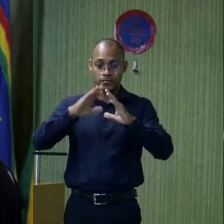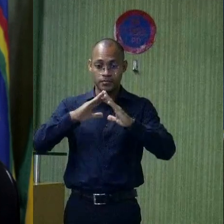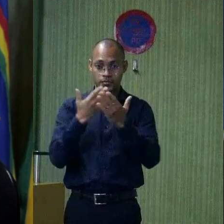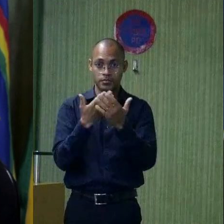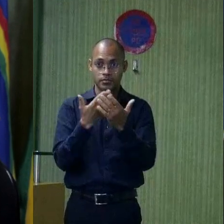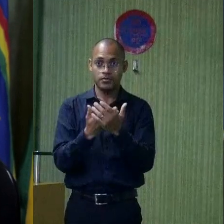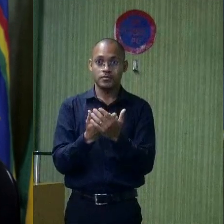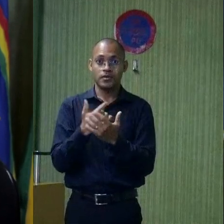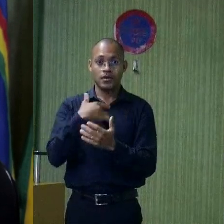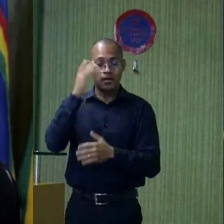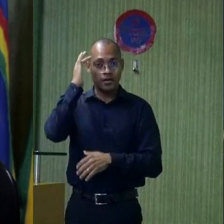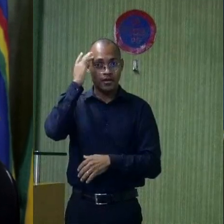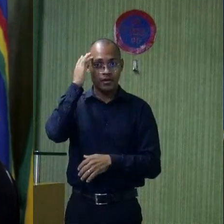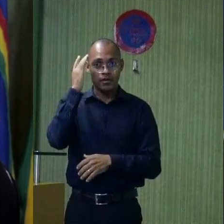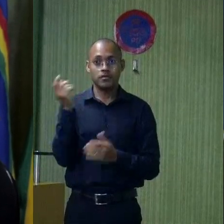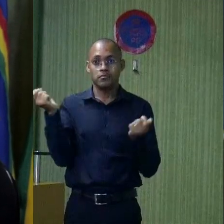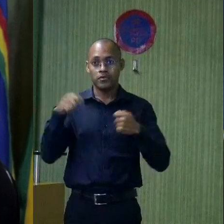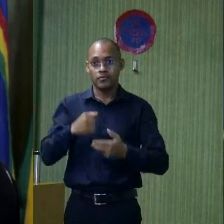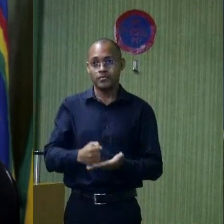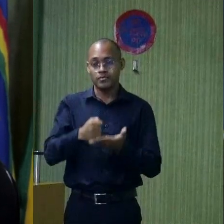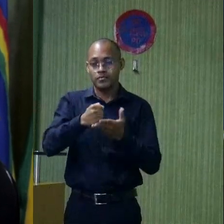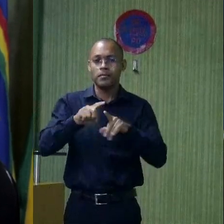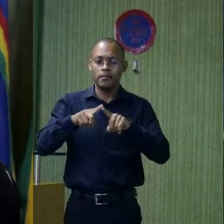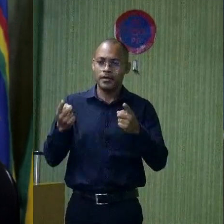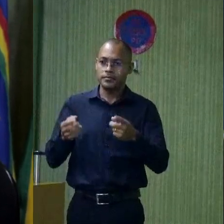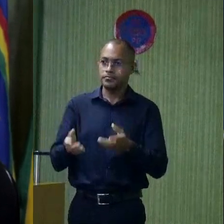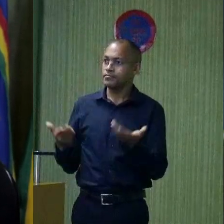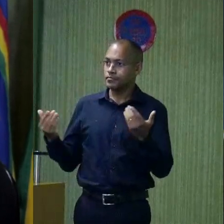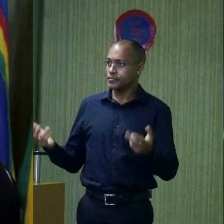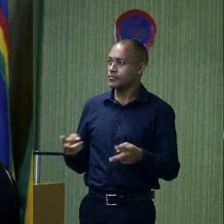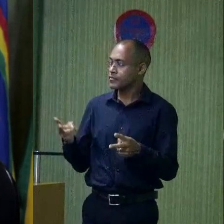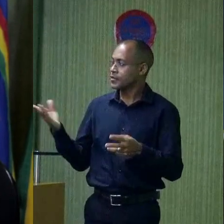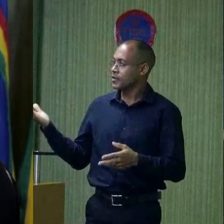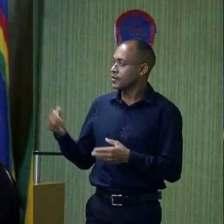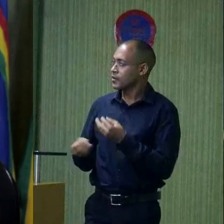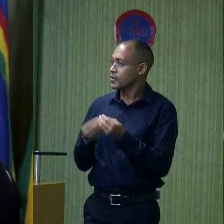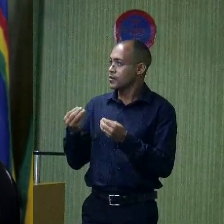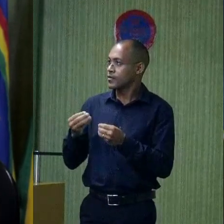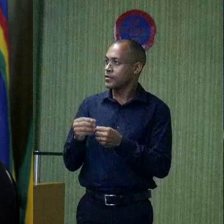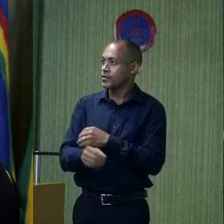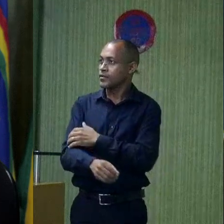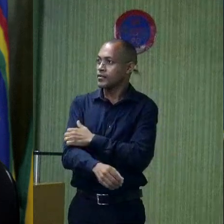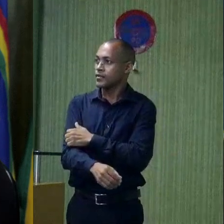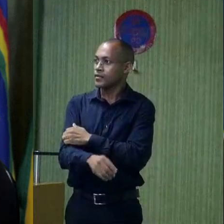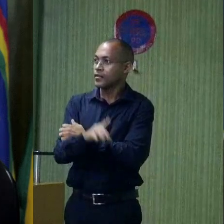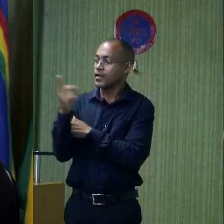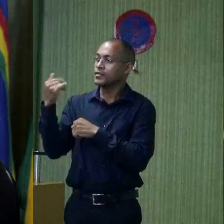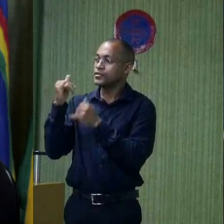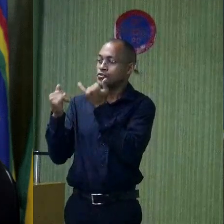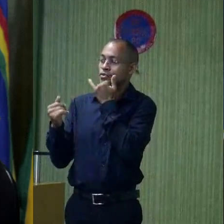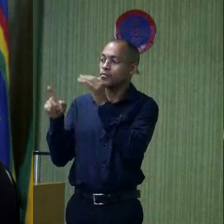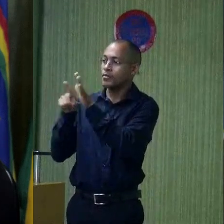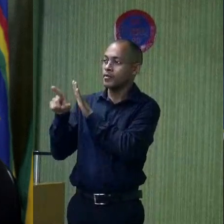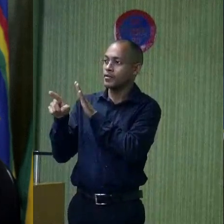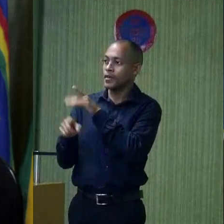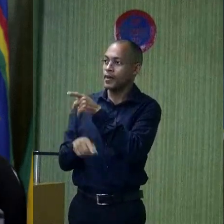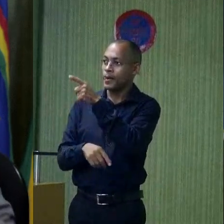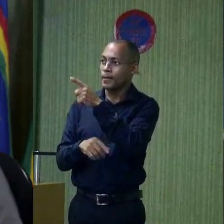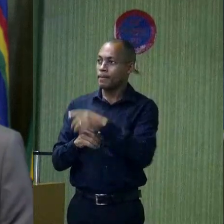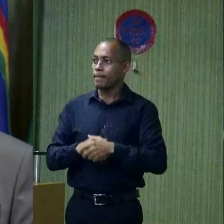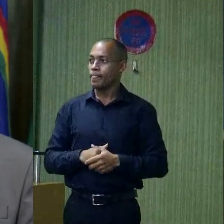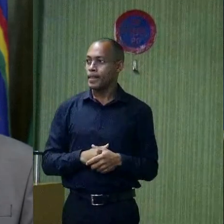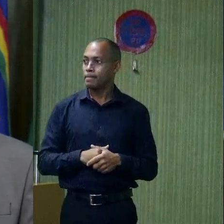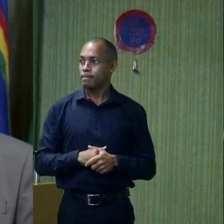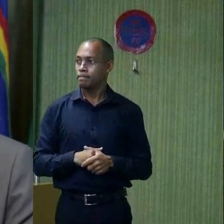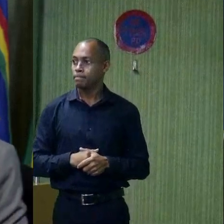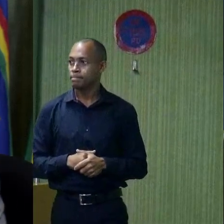seria algo que ajudaria né Mas vamos lá agora pro sorteio como é que você pretende faz tem uma colega que quer parece que perguntar Ah sim pois não eu